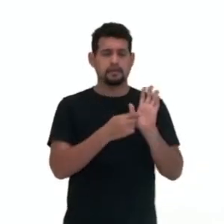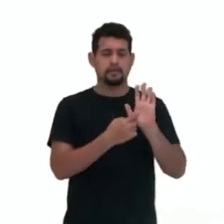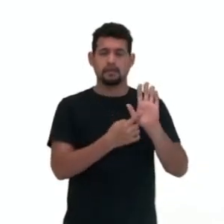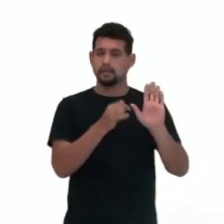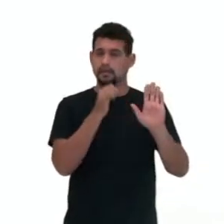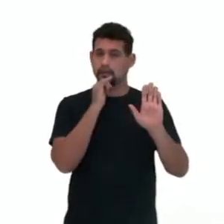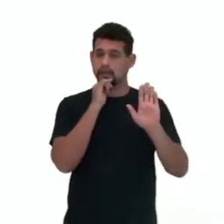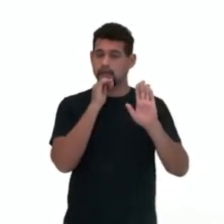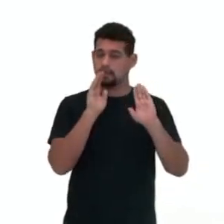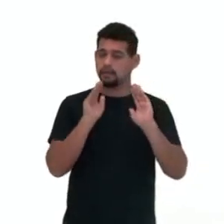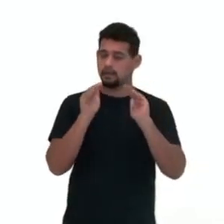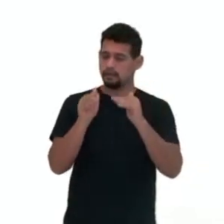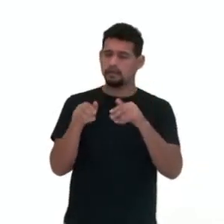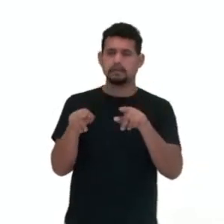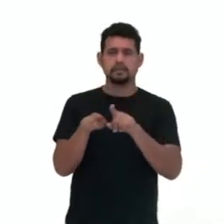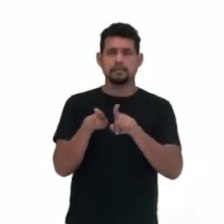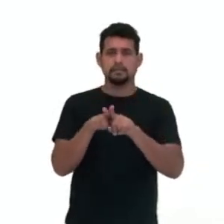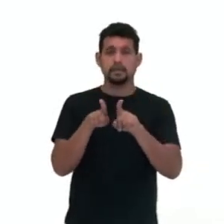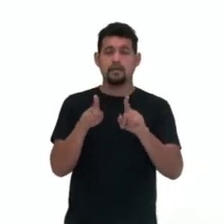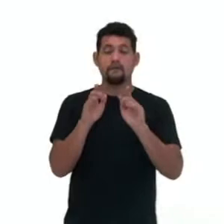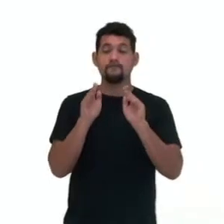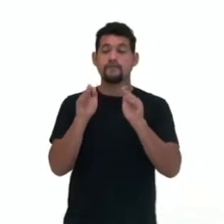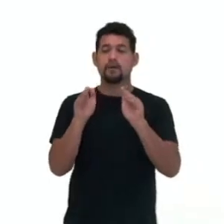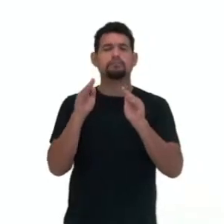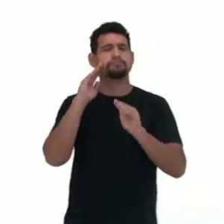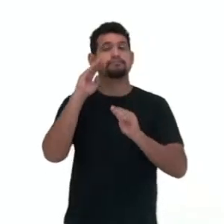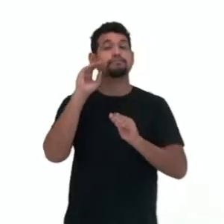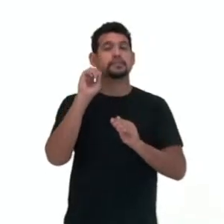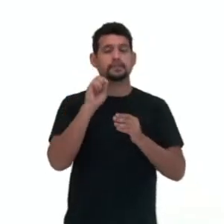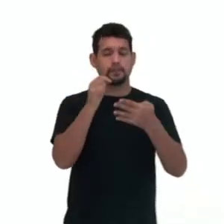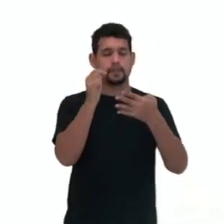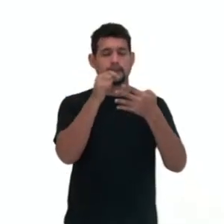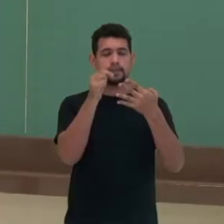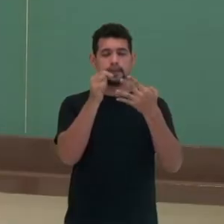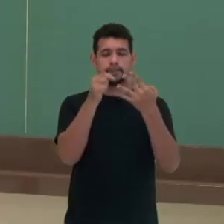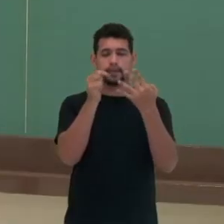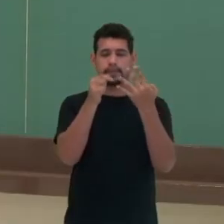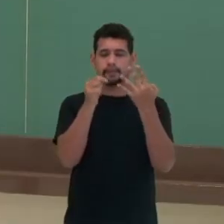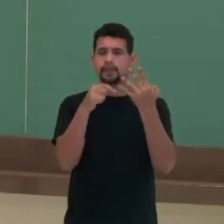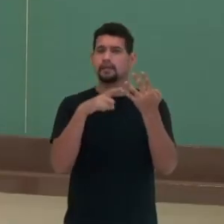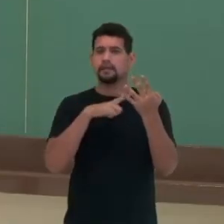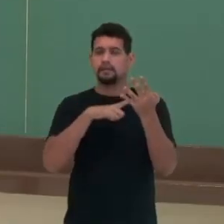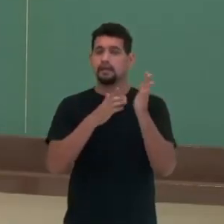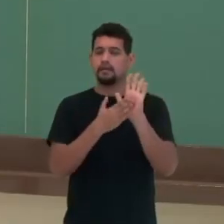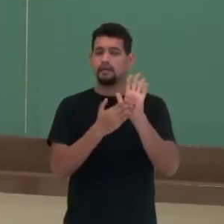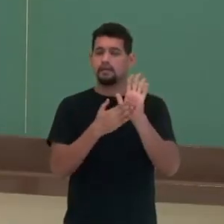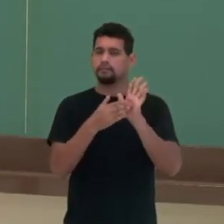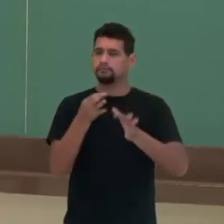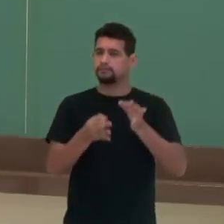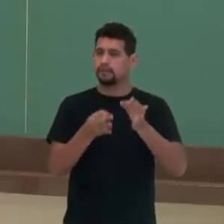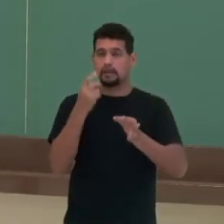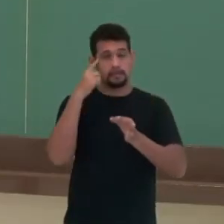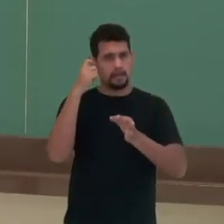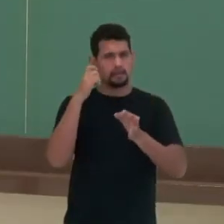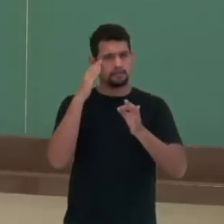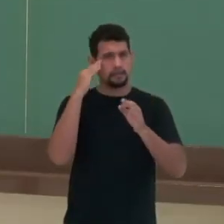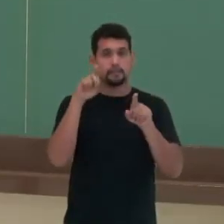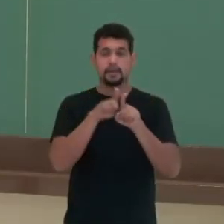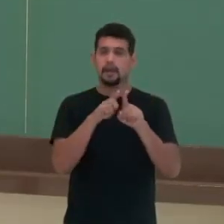exemplo específico, com foco principal no parágrafo, tendo esse propósito de justificar a ideia.